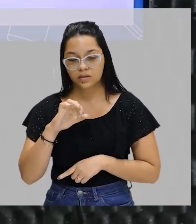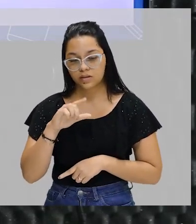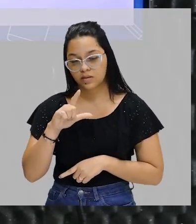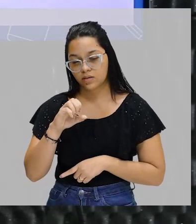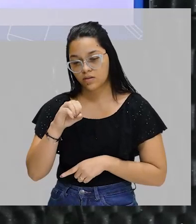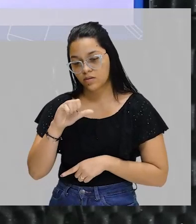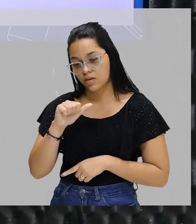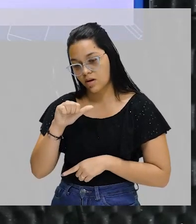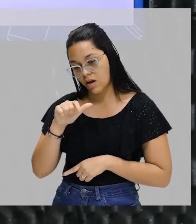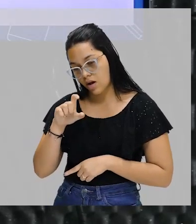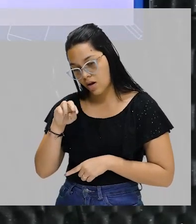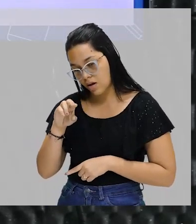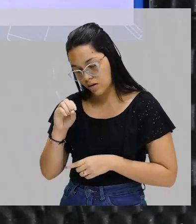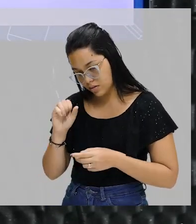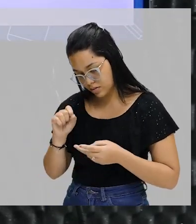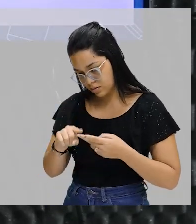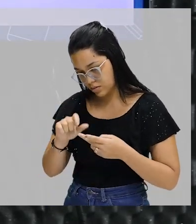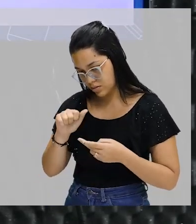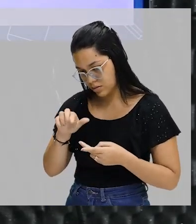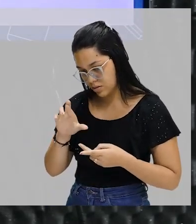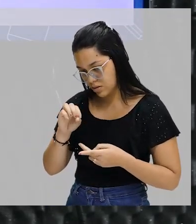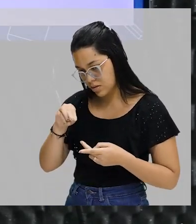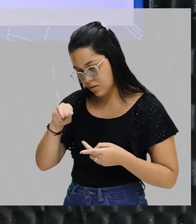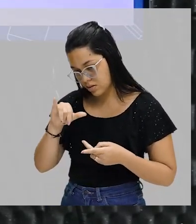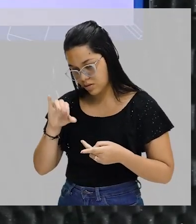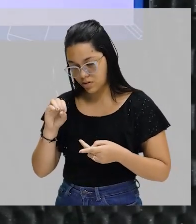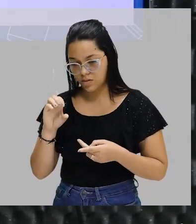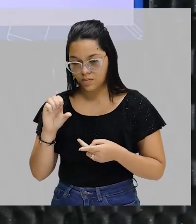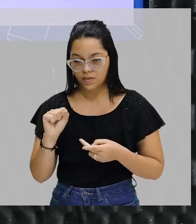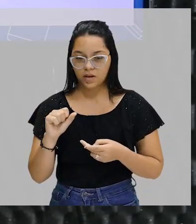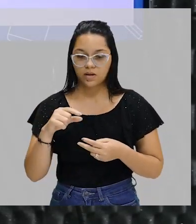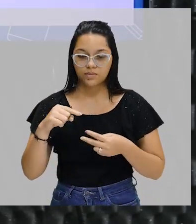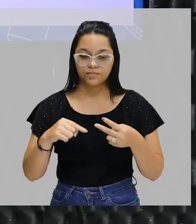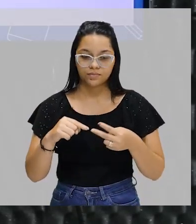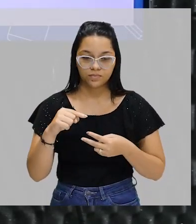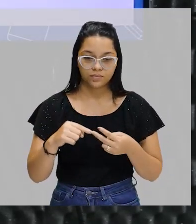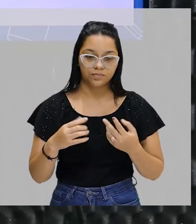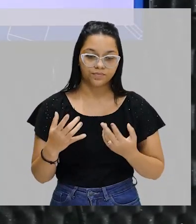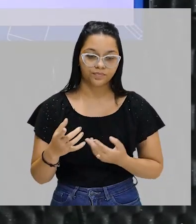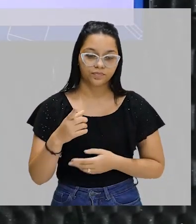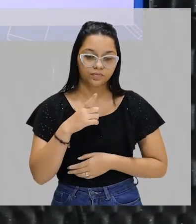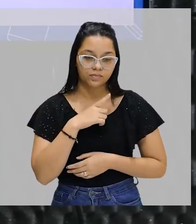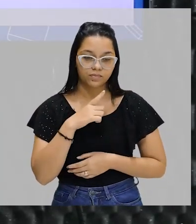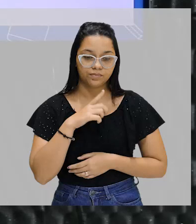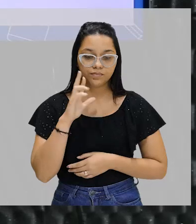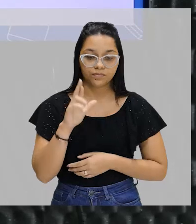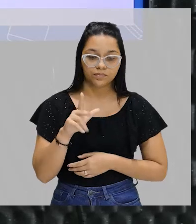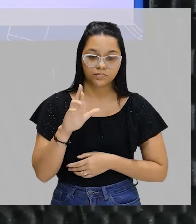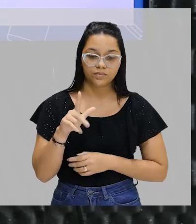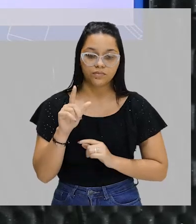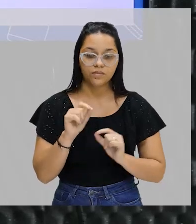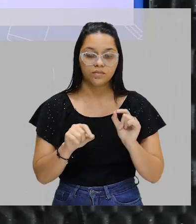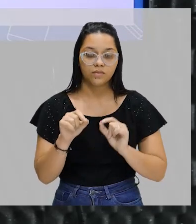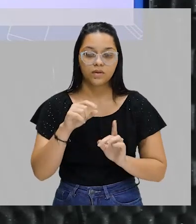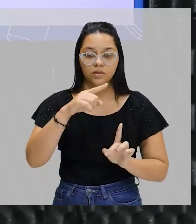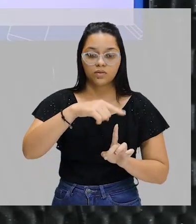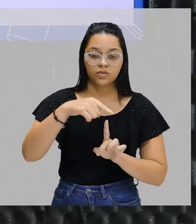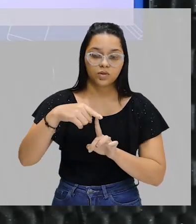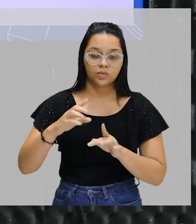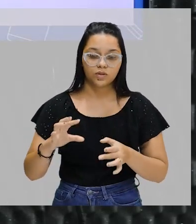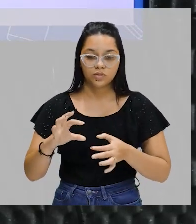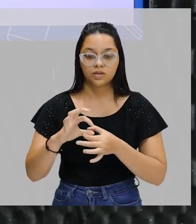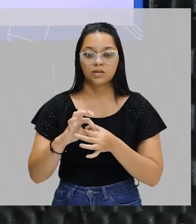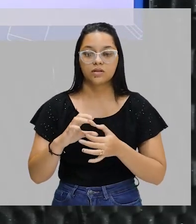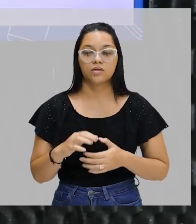e os compostos aromáticos. Cicloalcanos, cicloalcenos, a diferença vai ser no tipo de